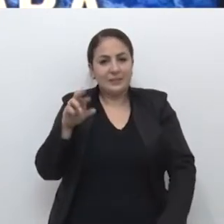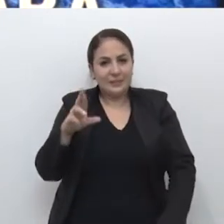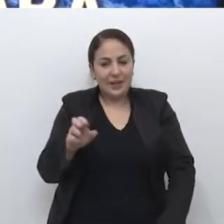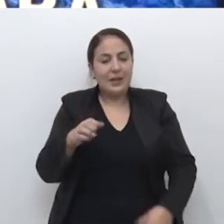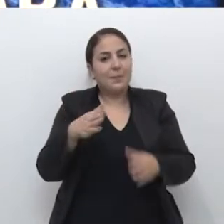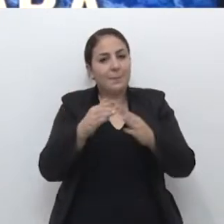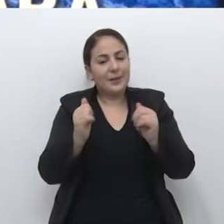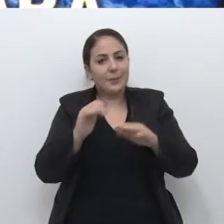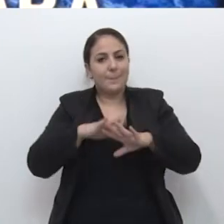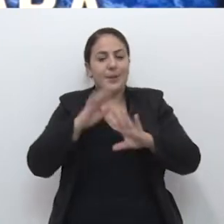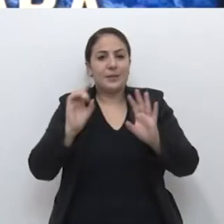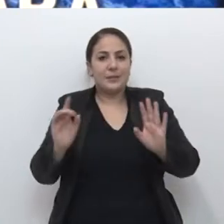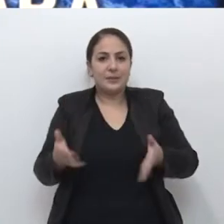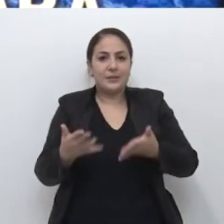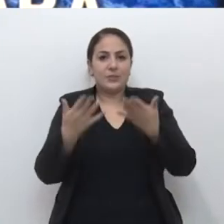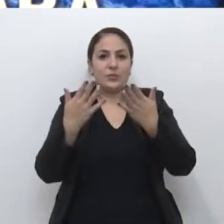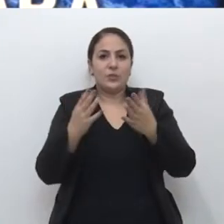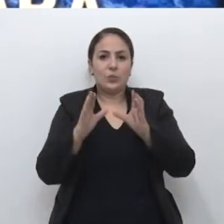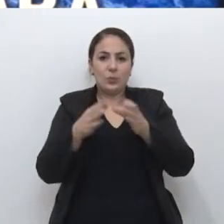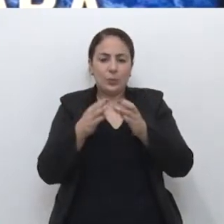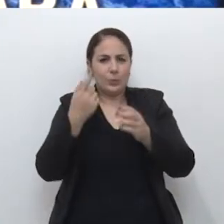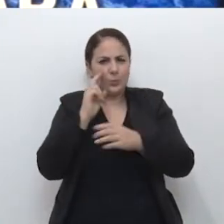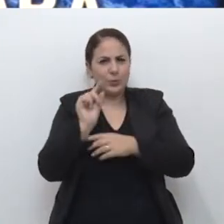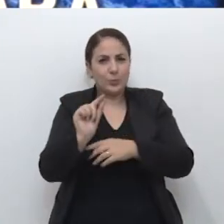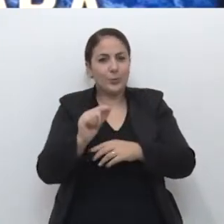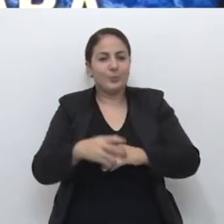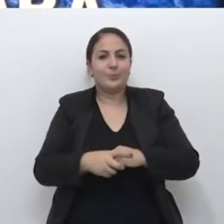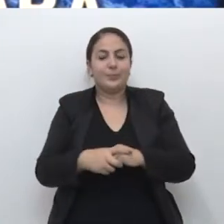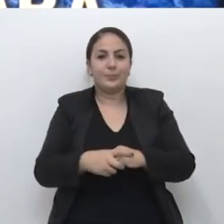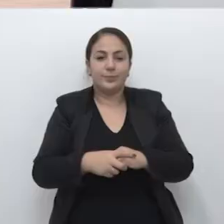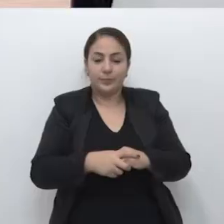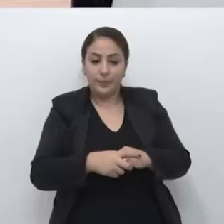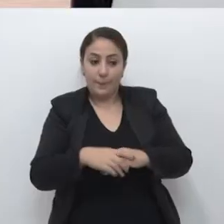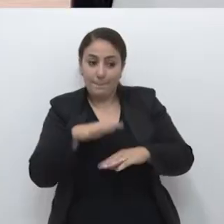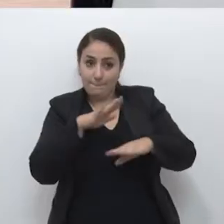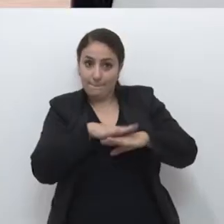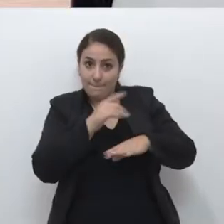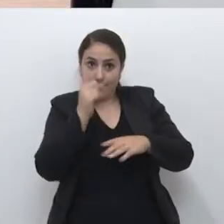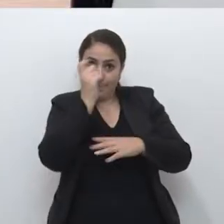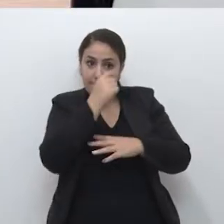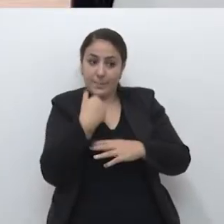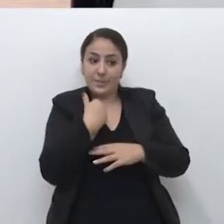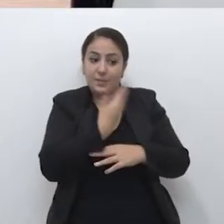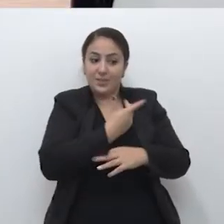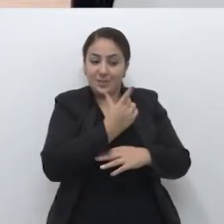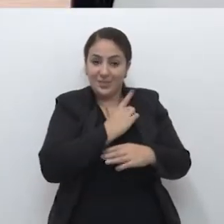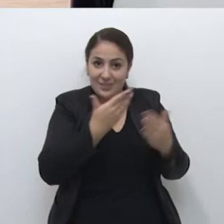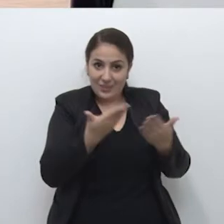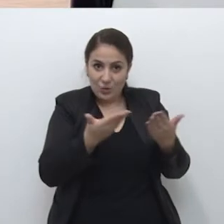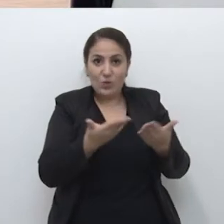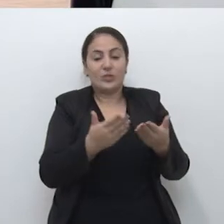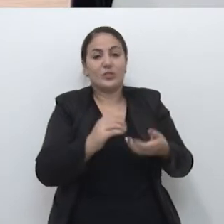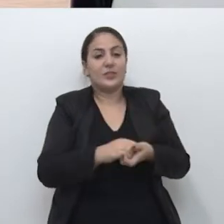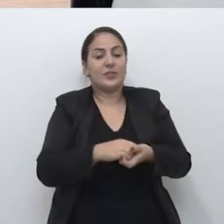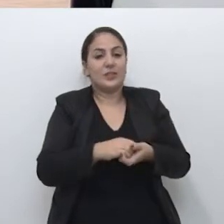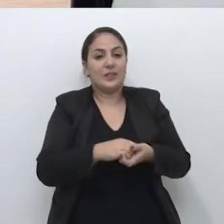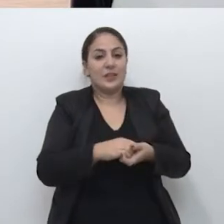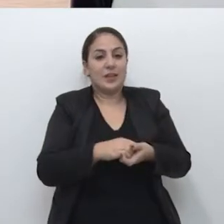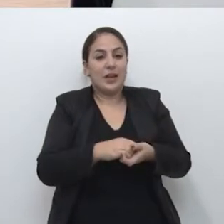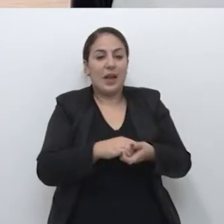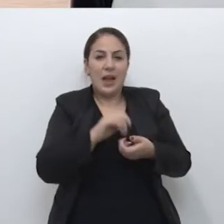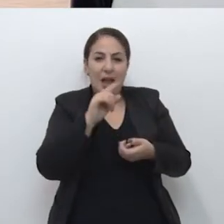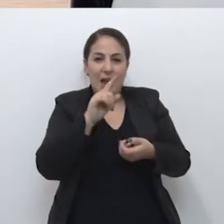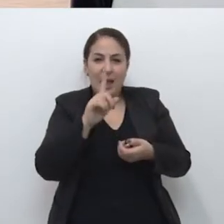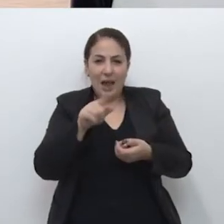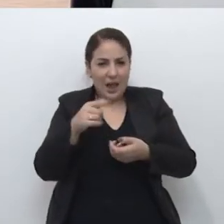Ele pede mais incentivo à categoria. Confira um trecho. Uma das dificuldades que a gente tem hoje